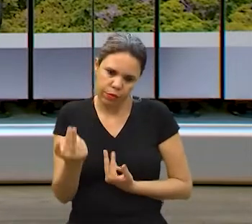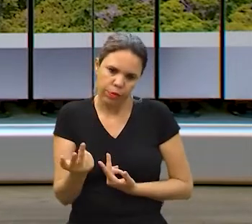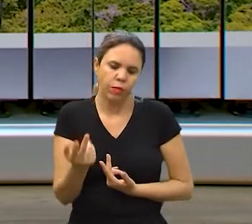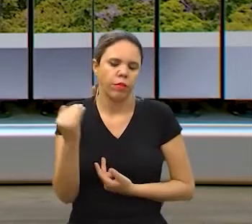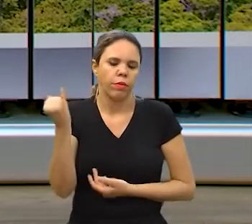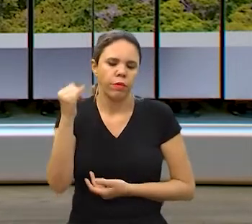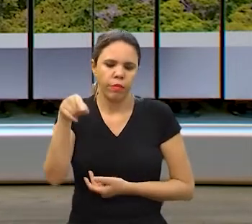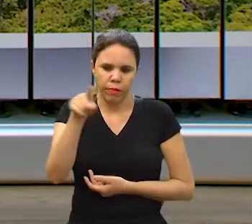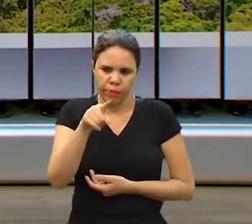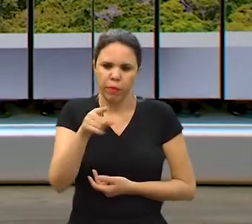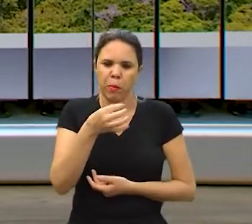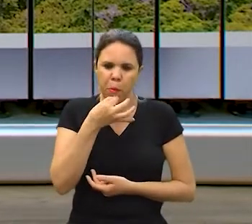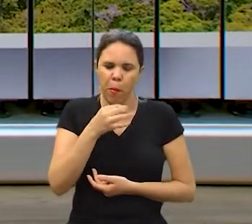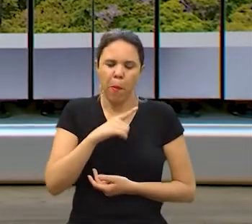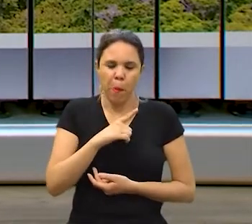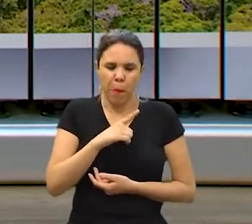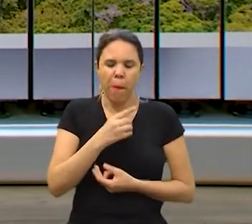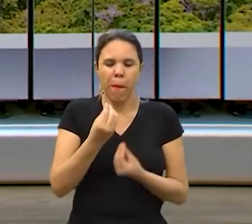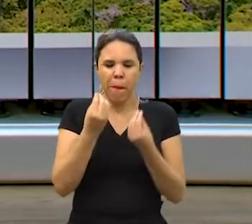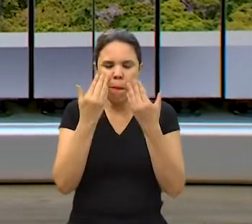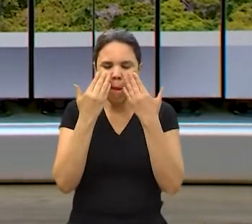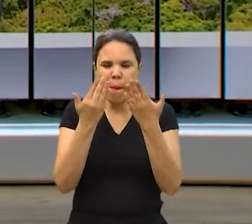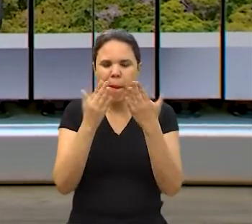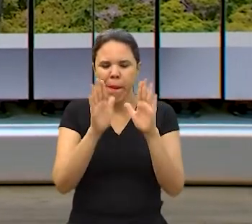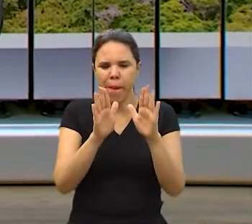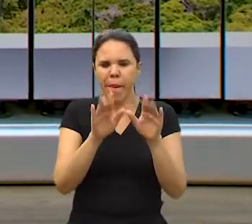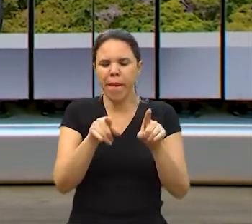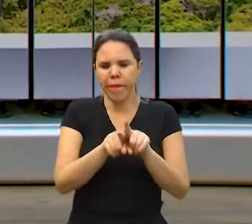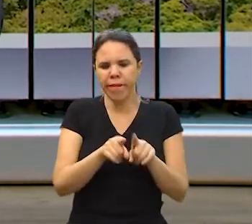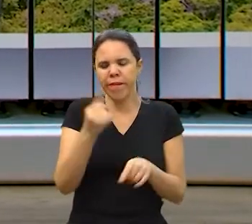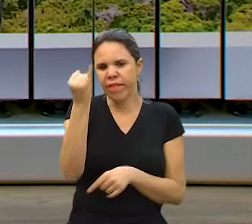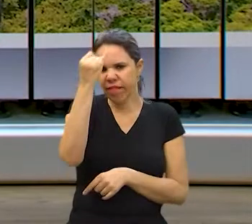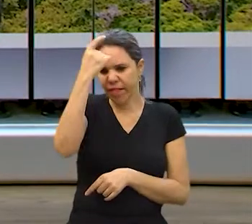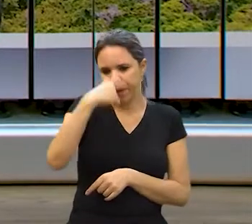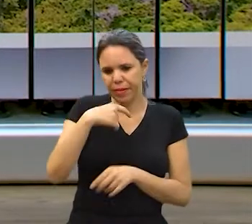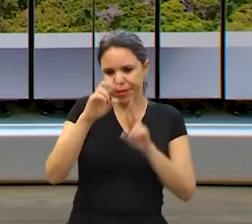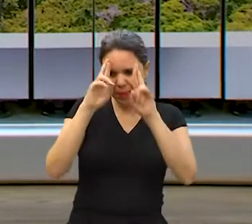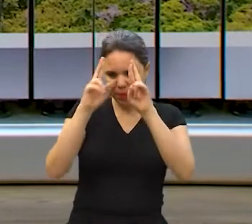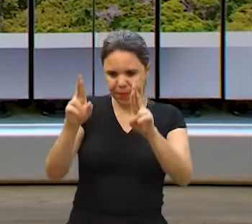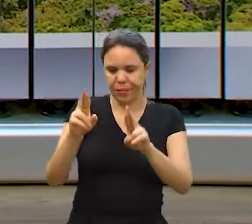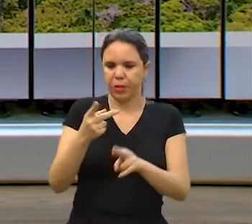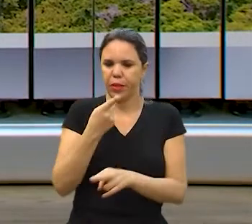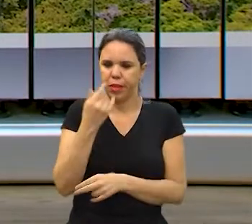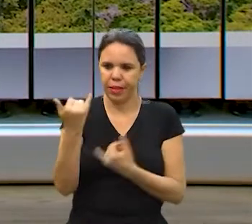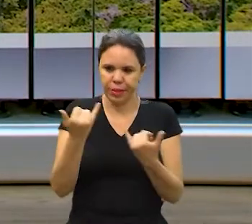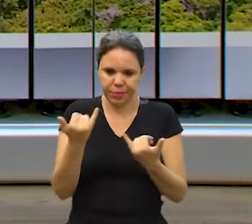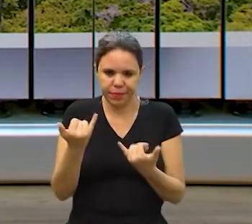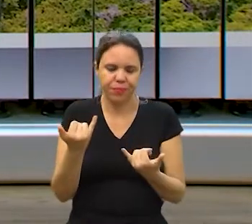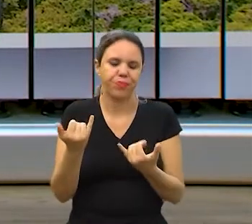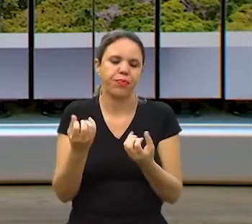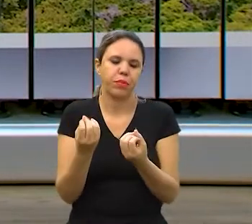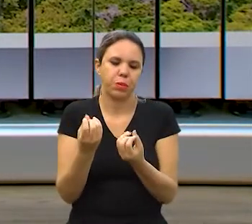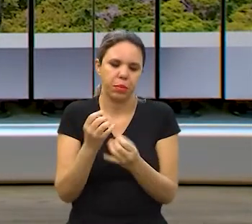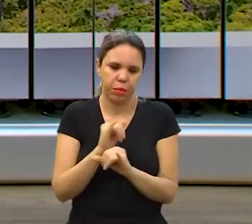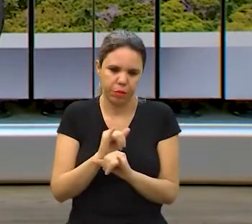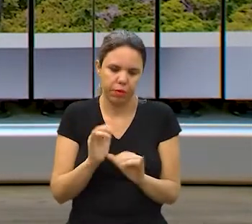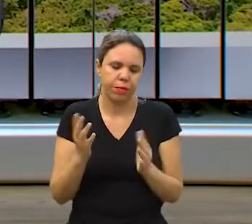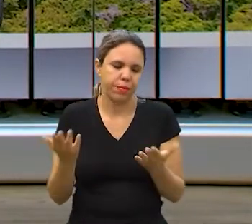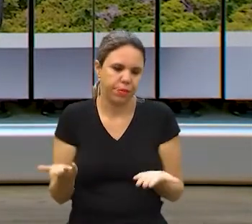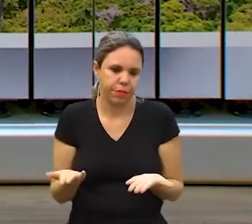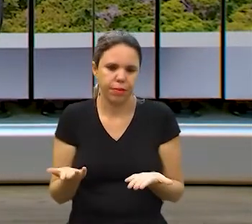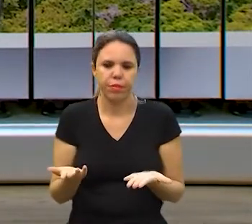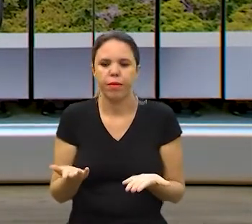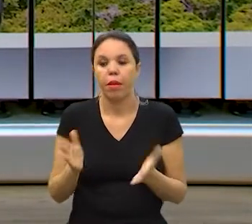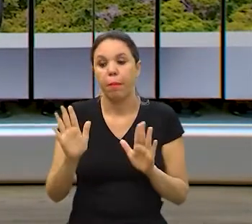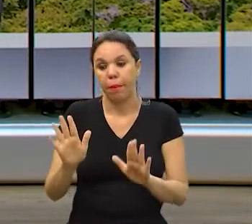falou, né? É importante que você se posicione, que você coloque, mas ao mesmo tempo é importante que eu também respeite aquilo que está sendo falado, aquilo que está sendo dito,